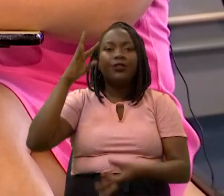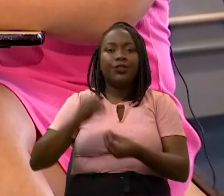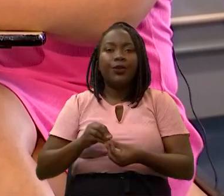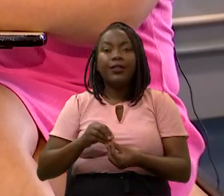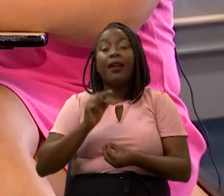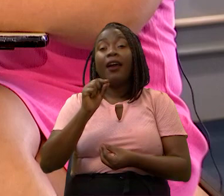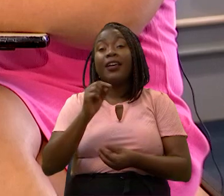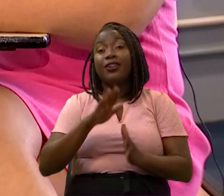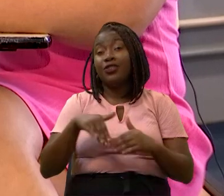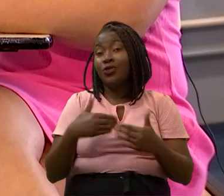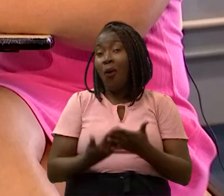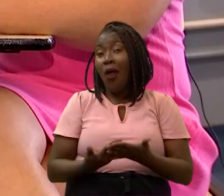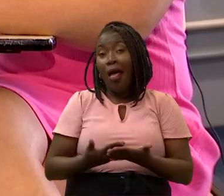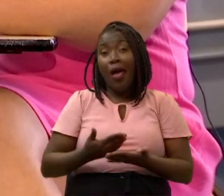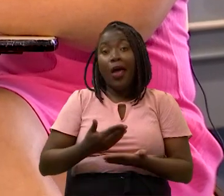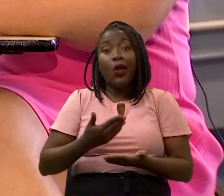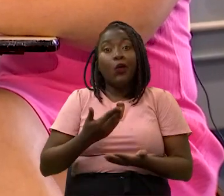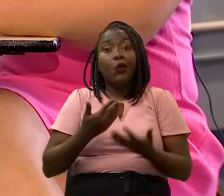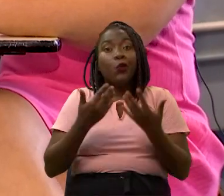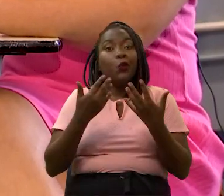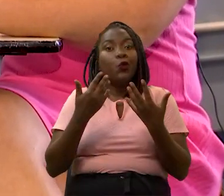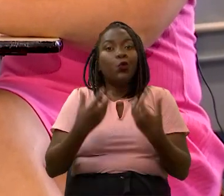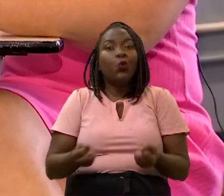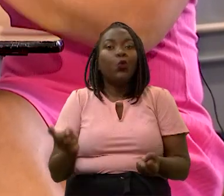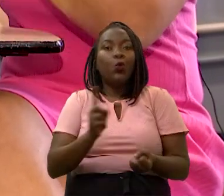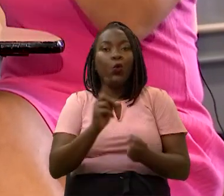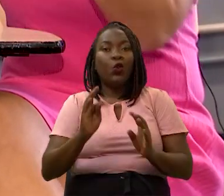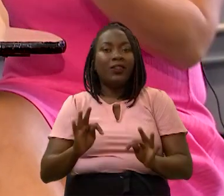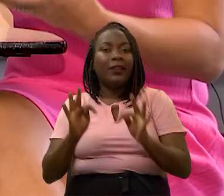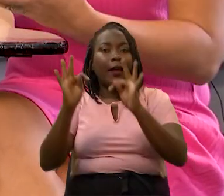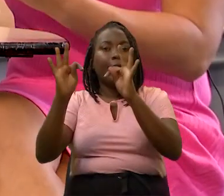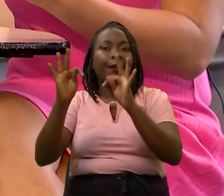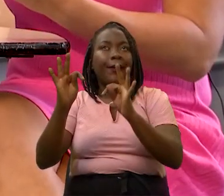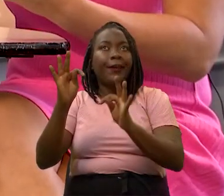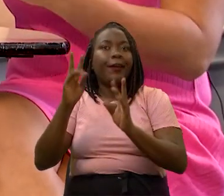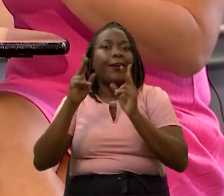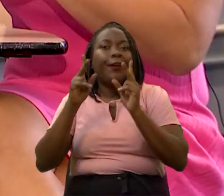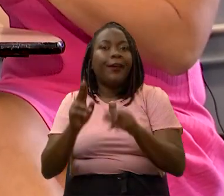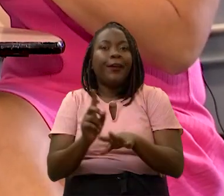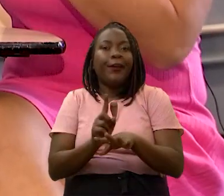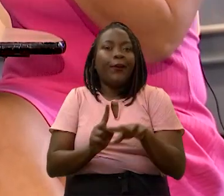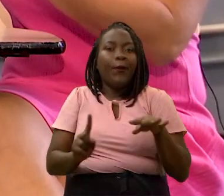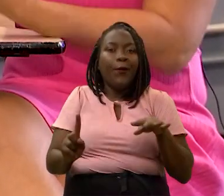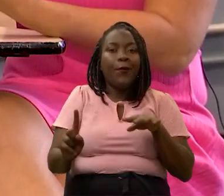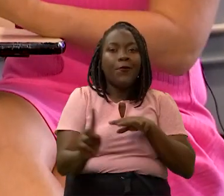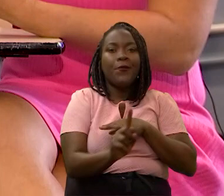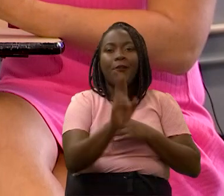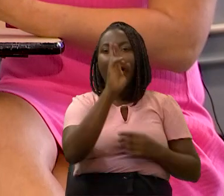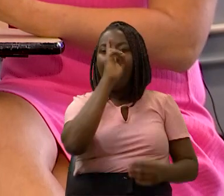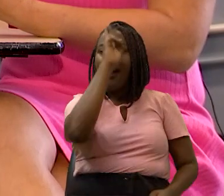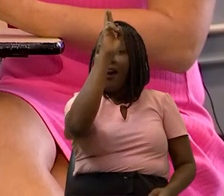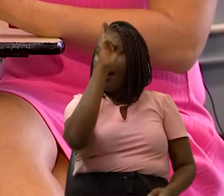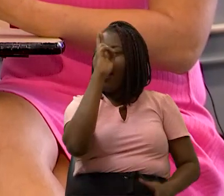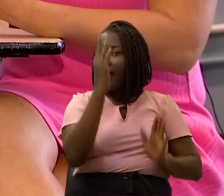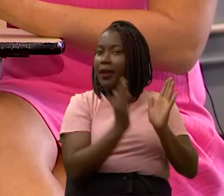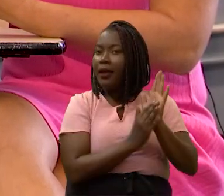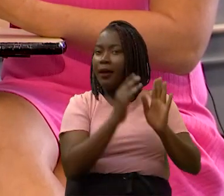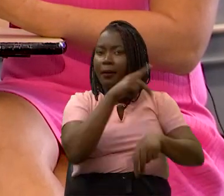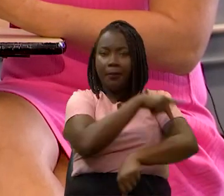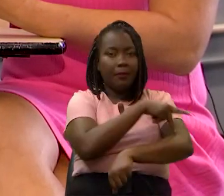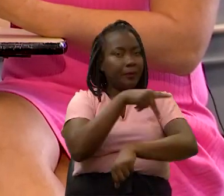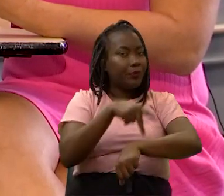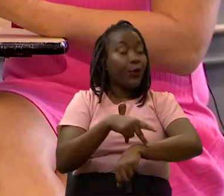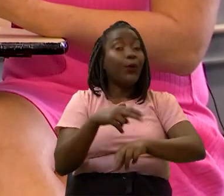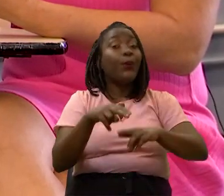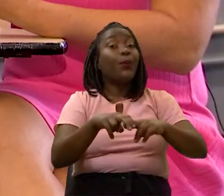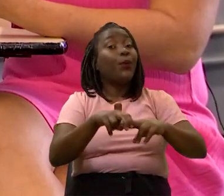importante considerar que a escola não tome as tecnologias como carro-chefe da sua